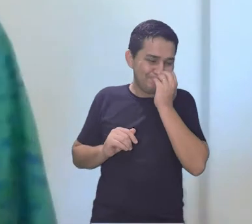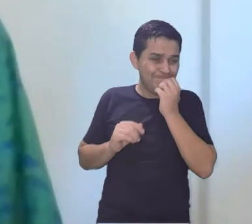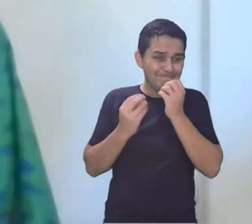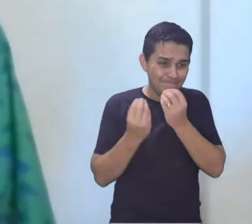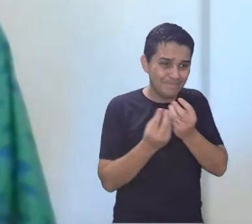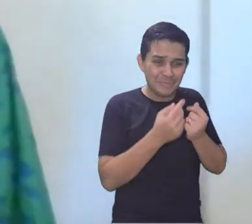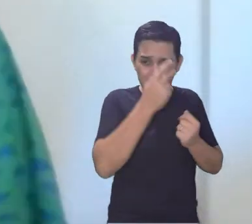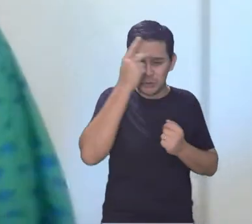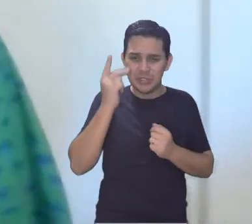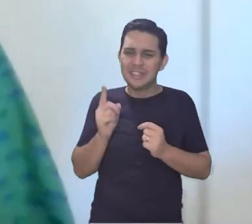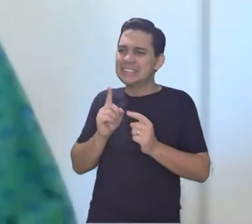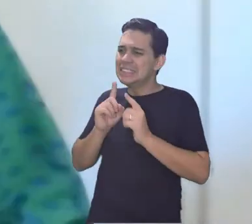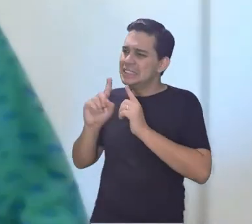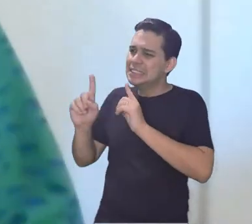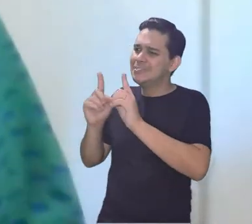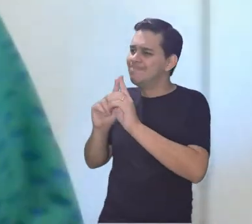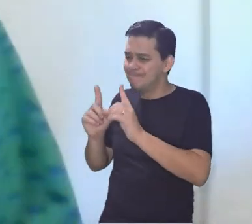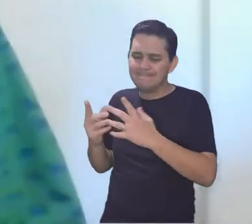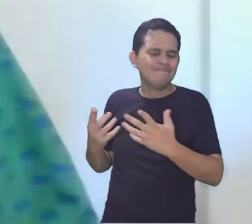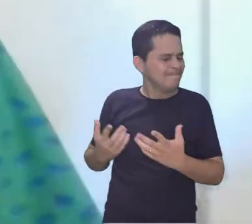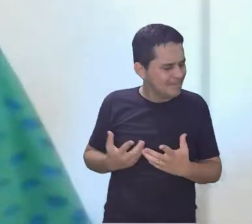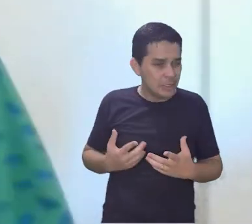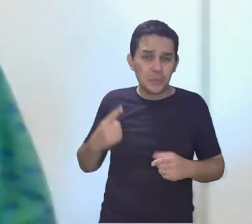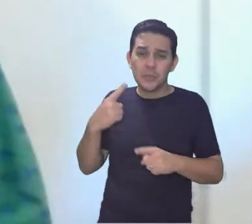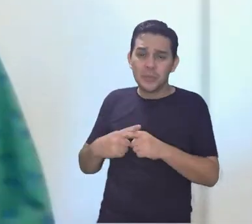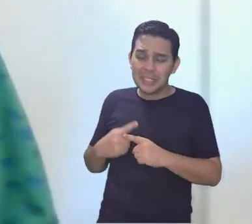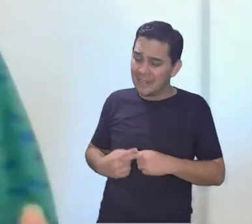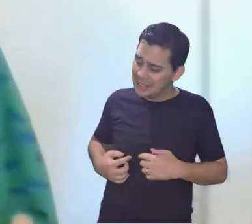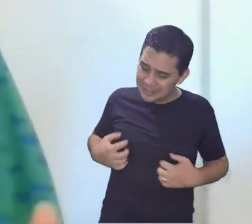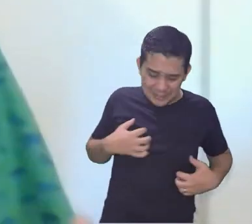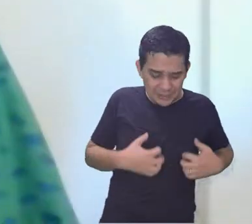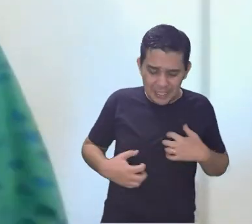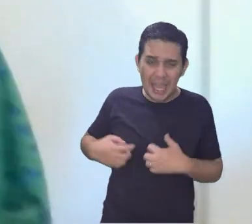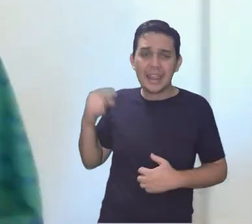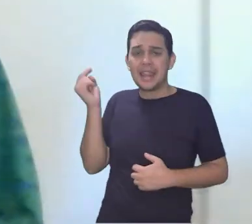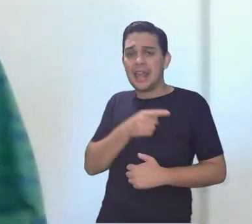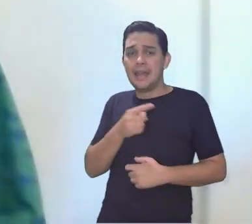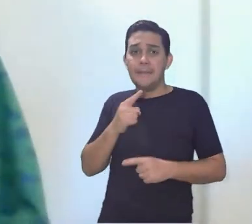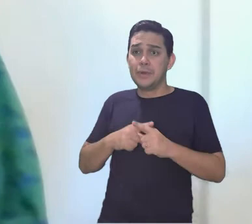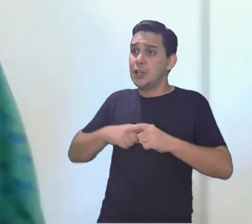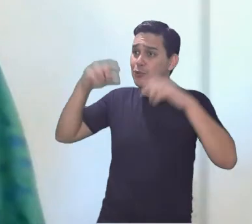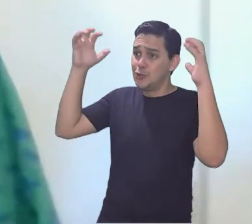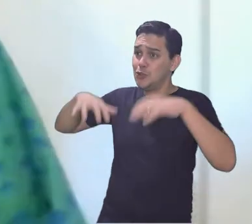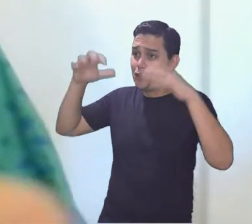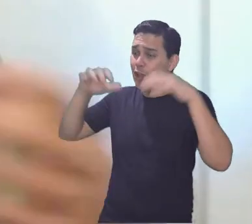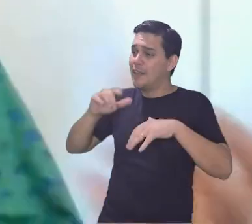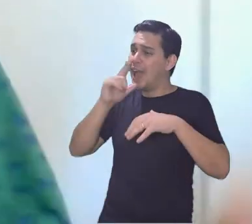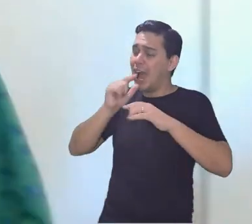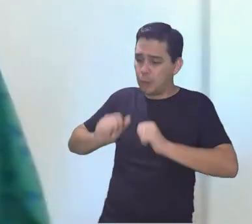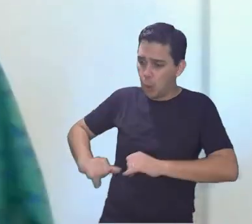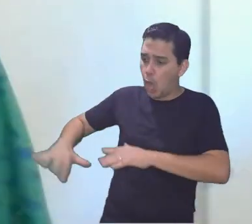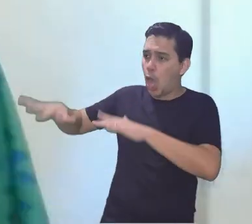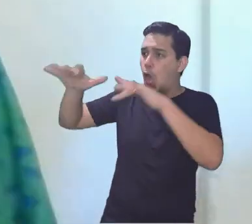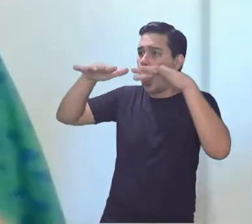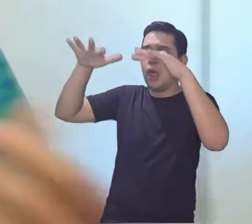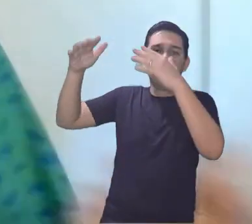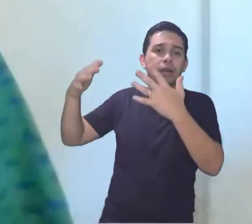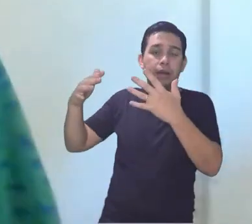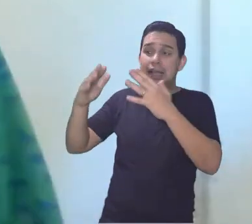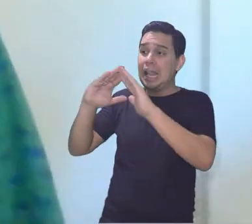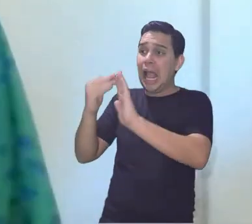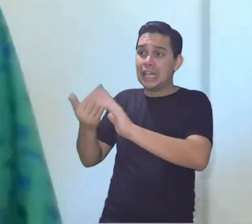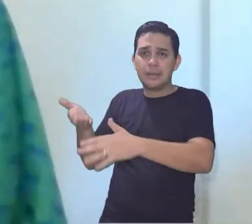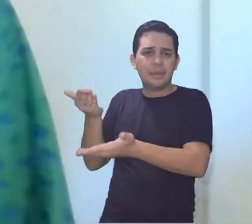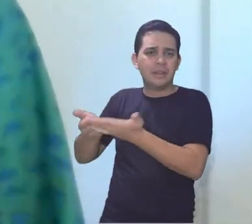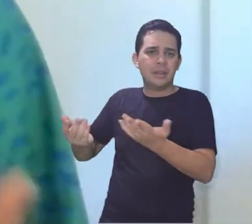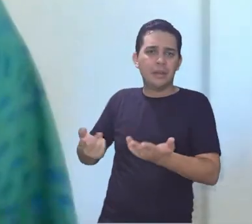vindo de um trauma, porque o desastre ele é um trauma, né? A perda de parentes, a perda de